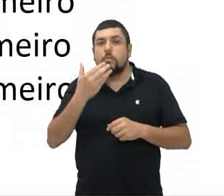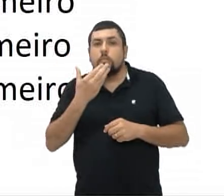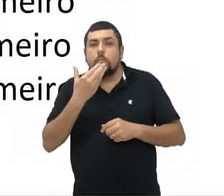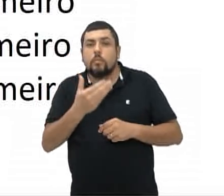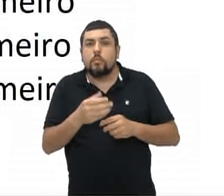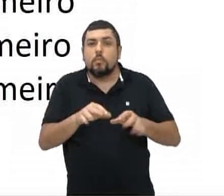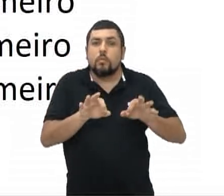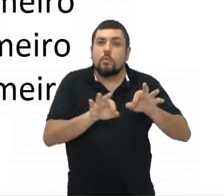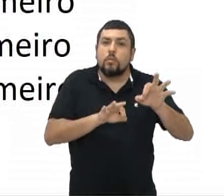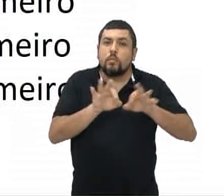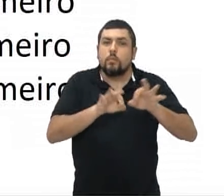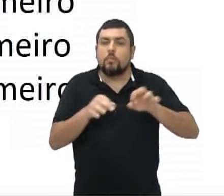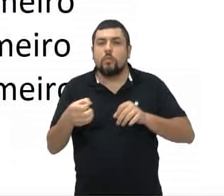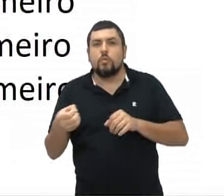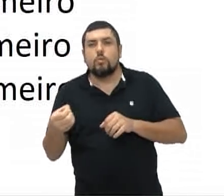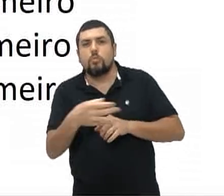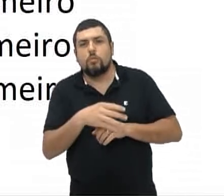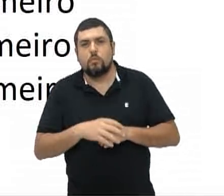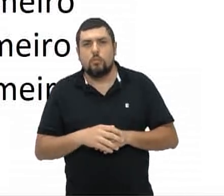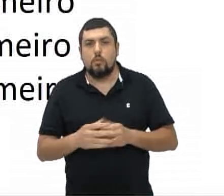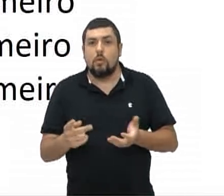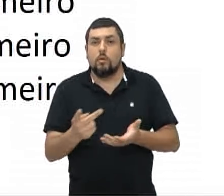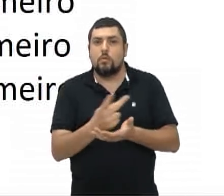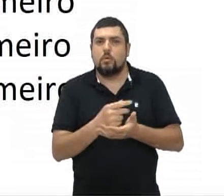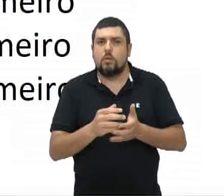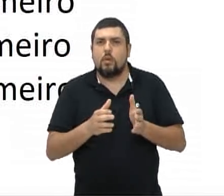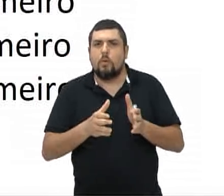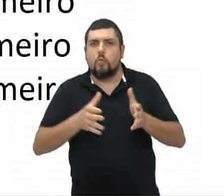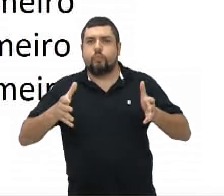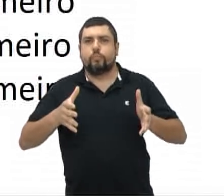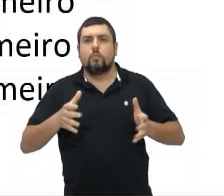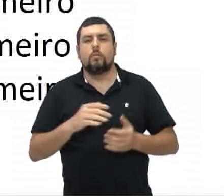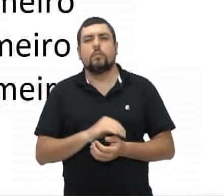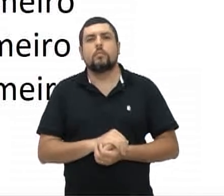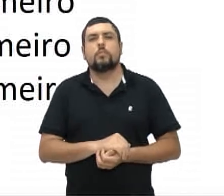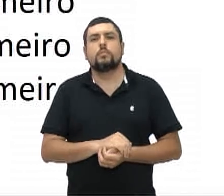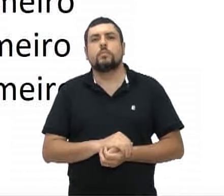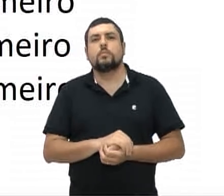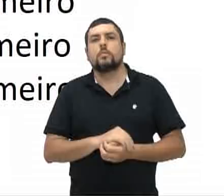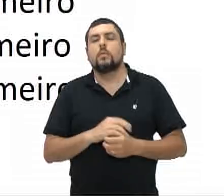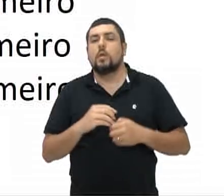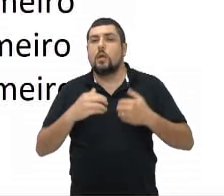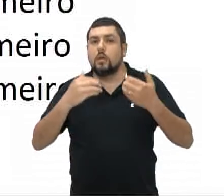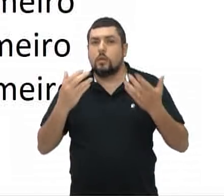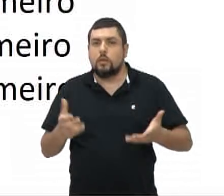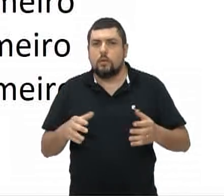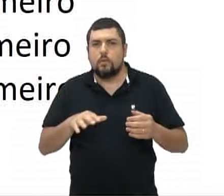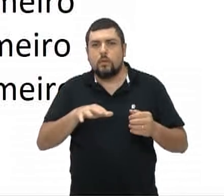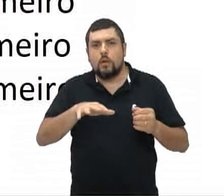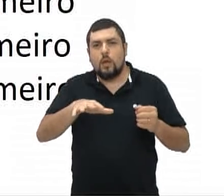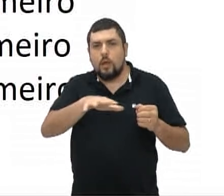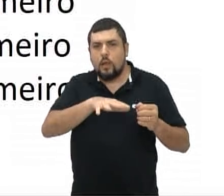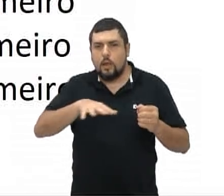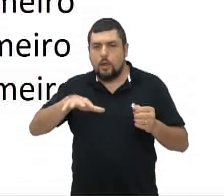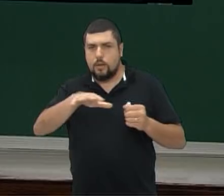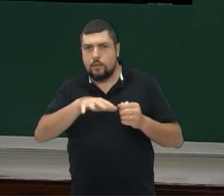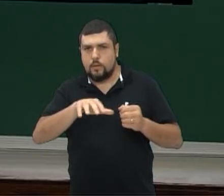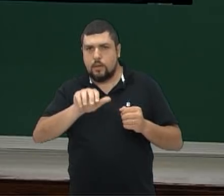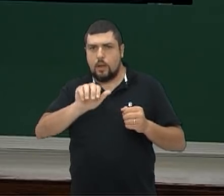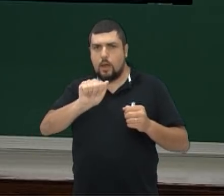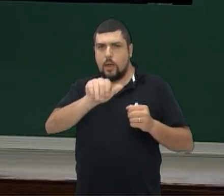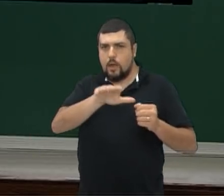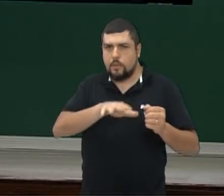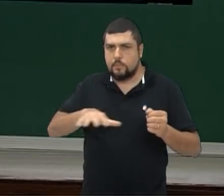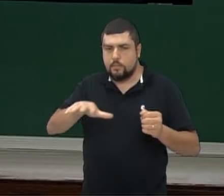projeto, com um desenho maior. O novo projeto terá a área. Veja, ele tem aqui